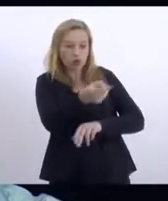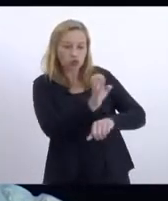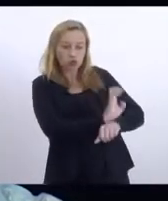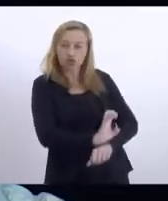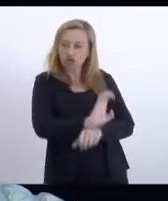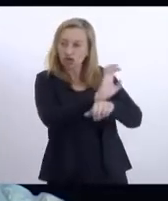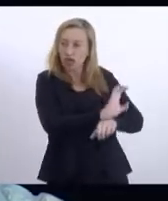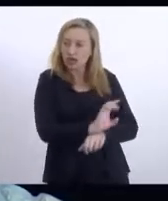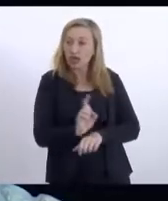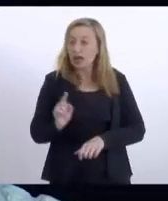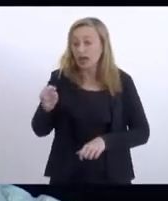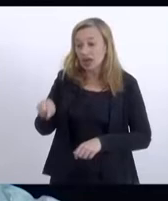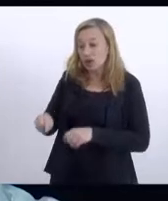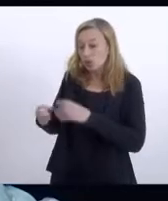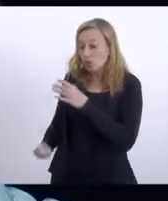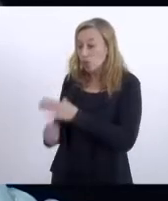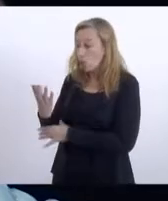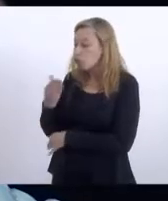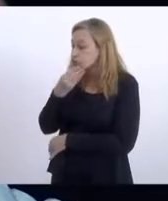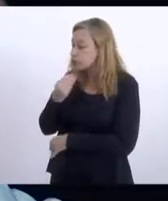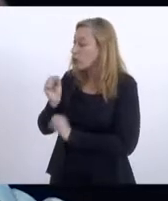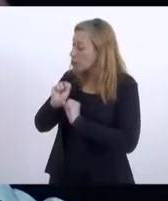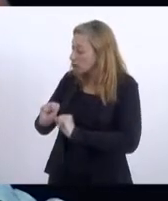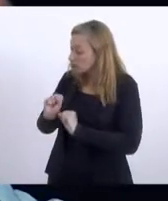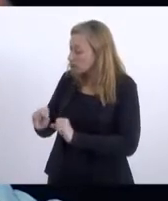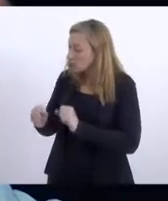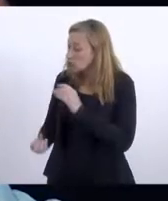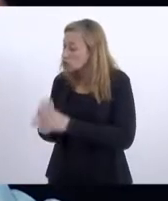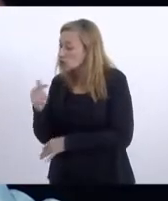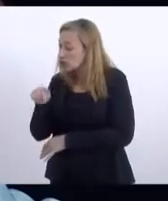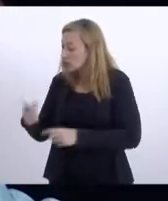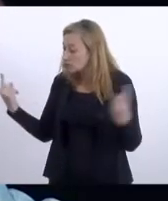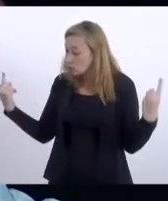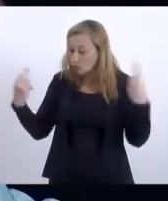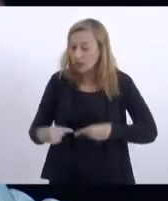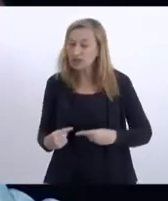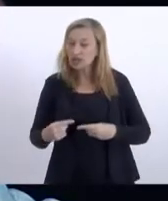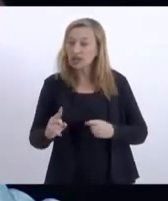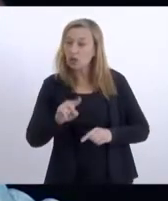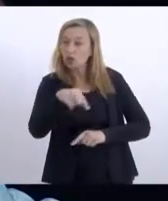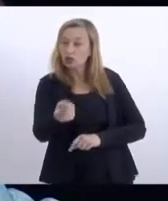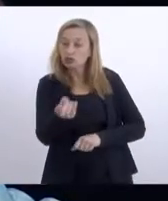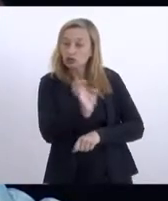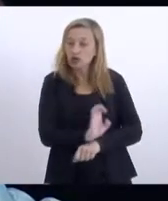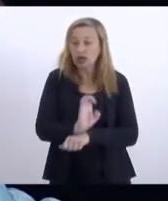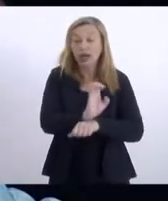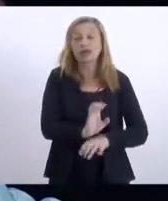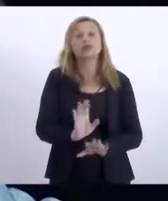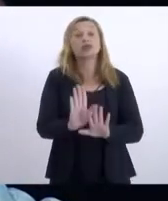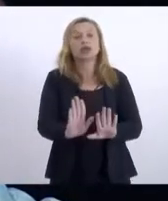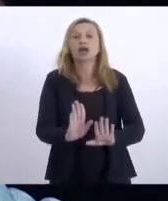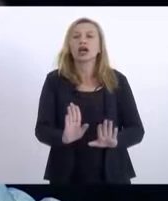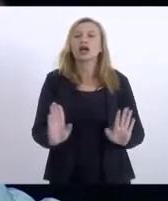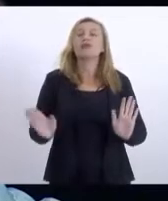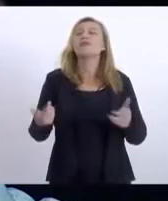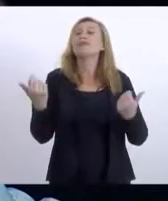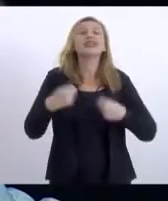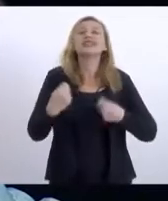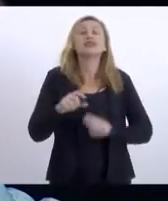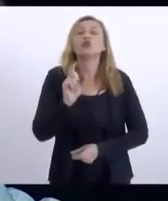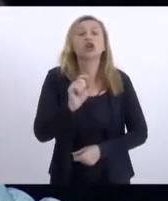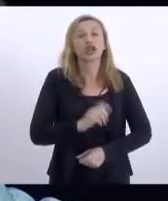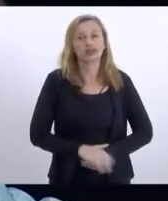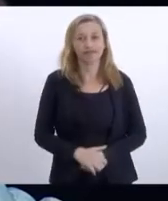produzir aqui, né, dentro de uma competitividade. E para isso, nós precisamos de